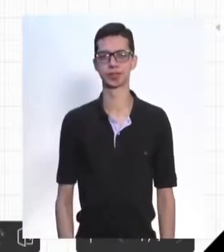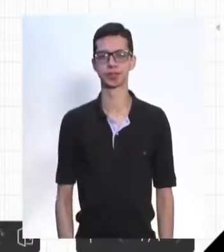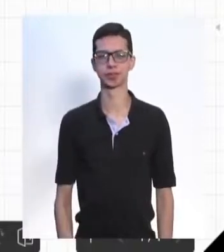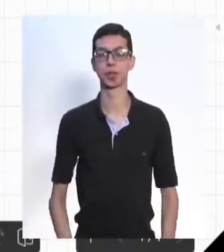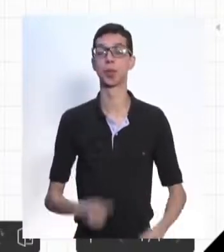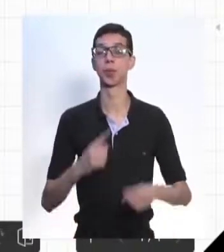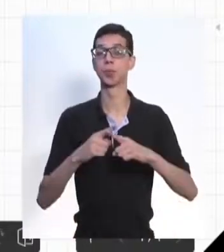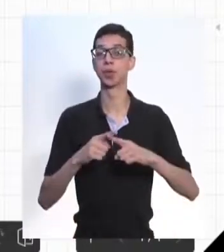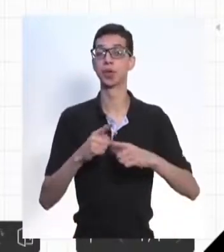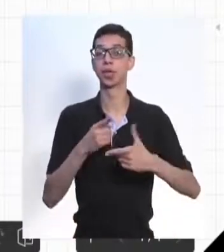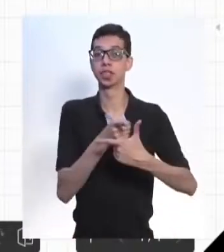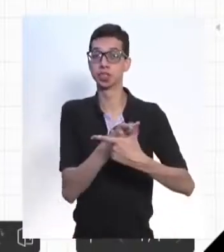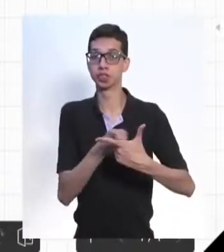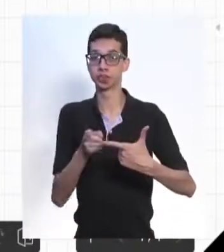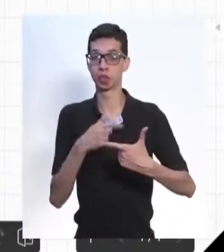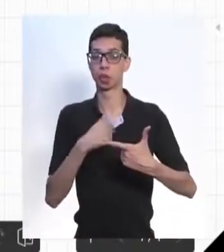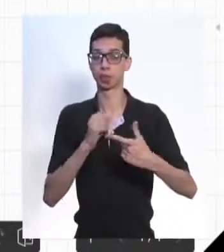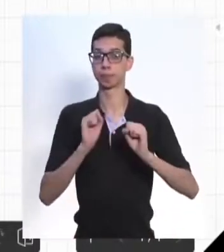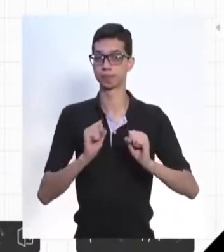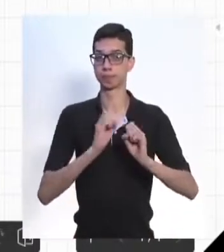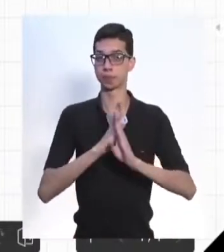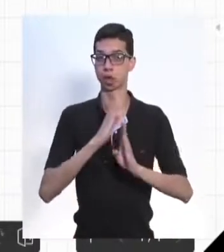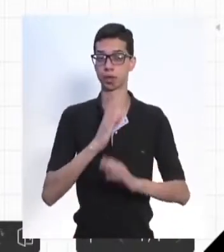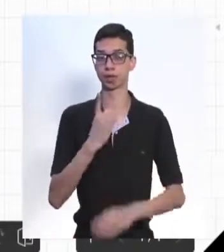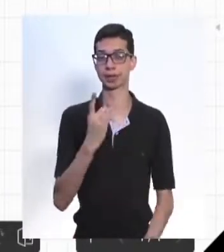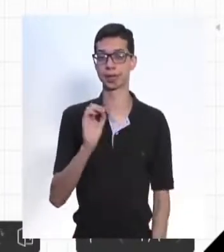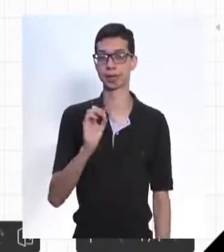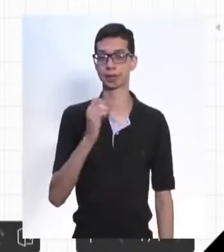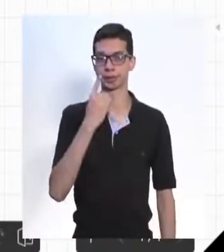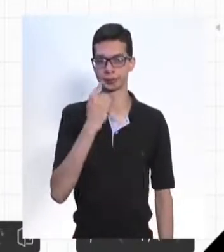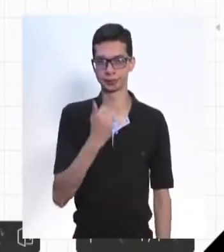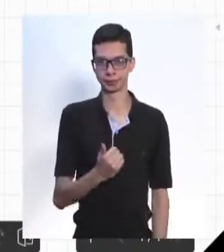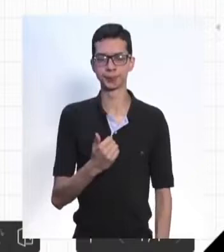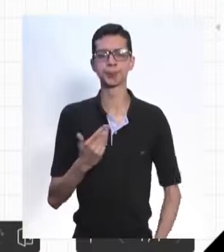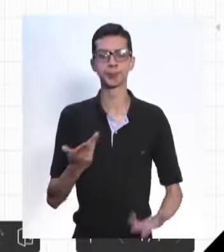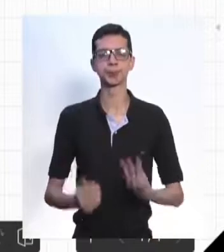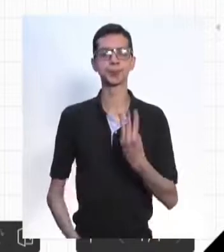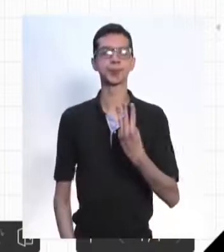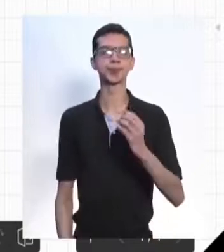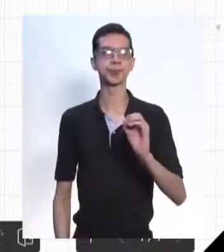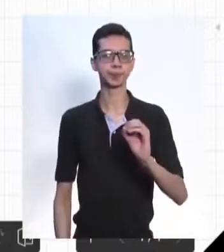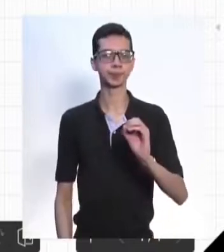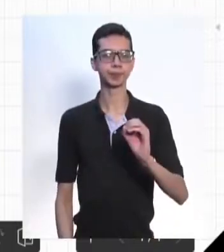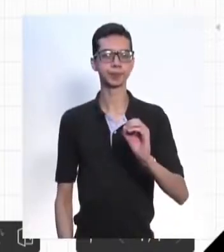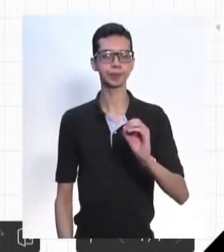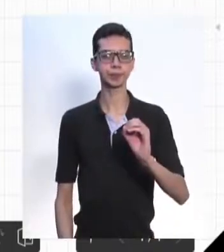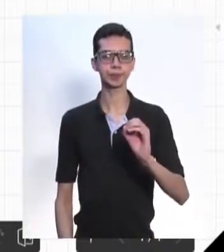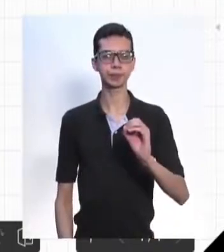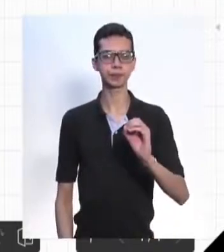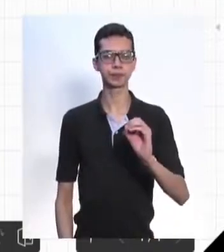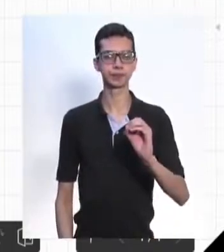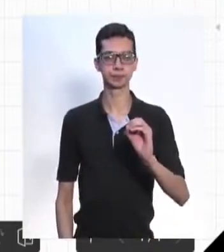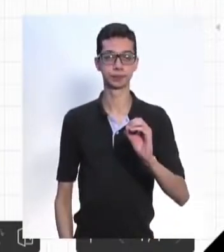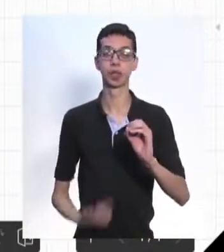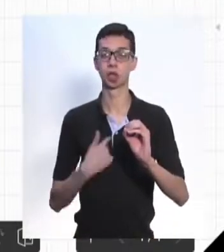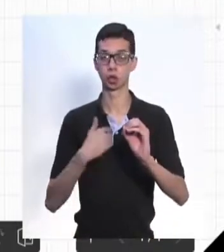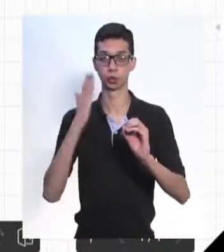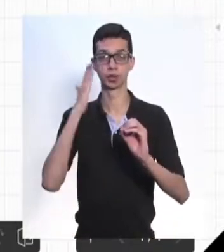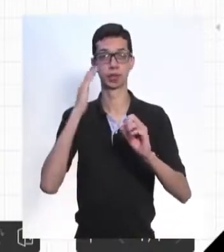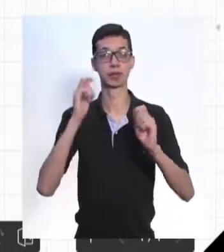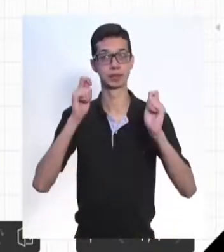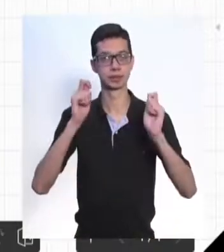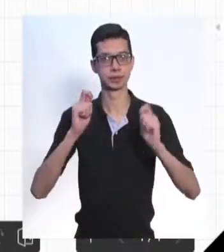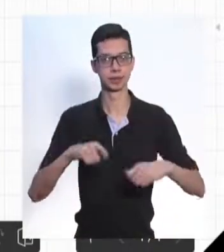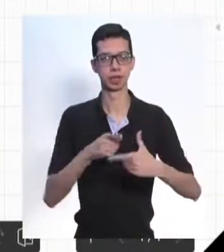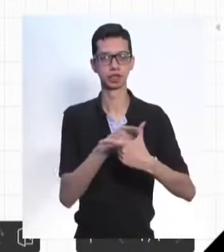uma divisão, eu posso identificar por 10, né, Ale? Isso. Então, 30 para o 3, eu sei que é uma divisão por 10.